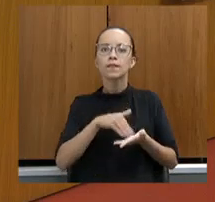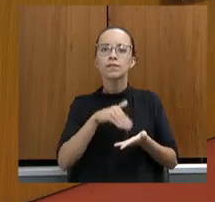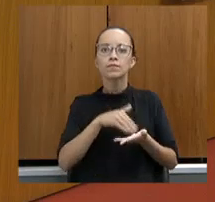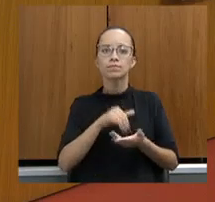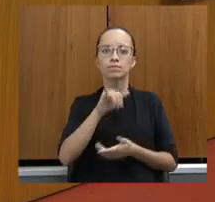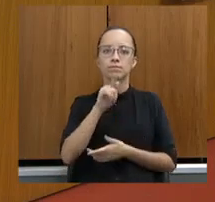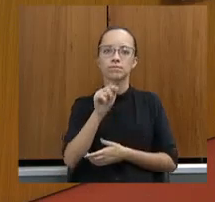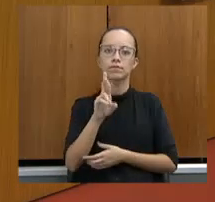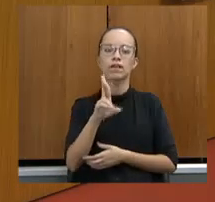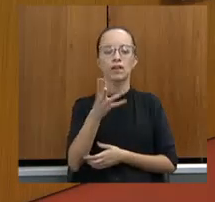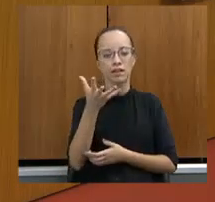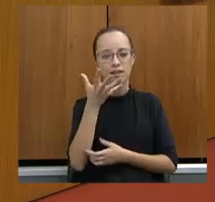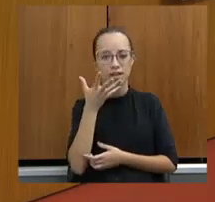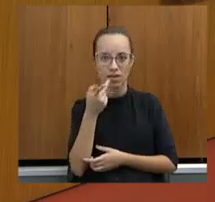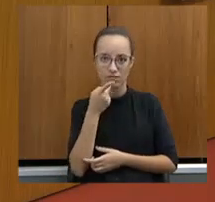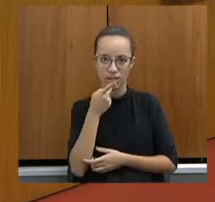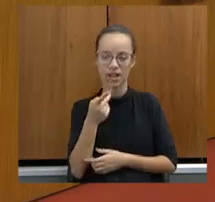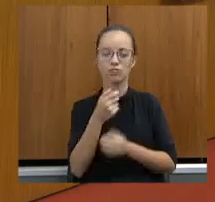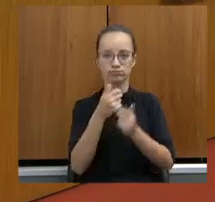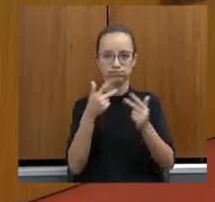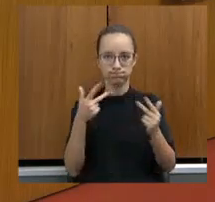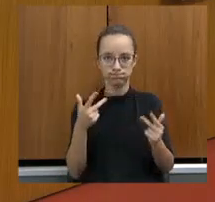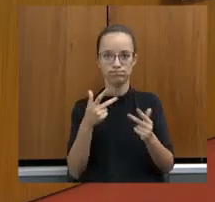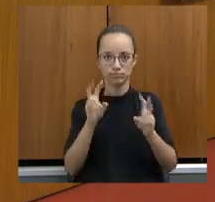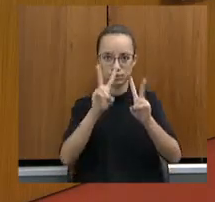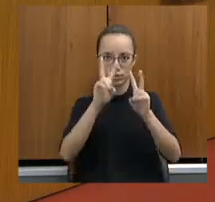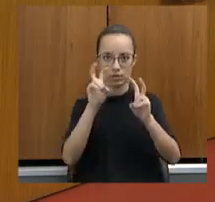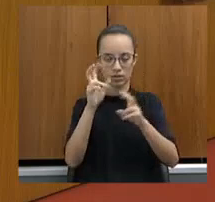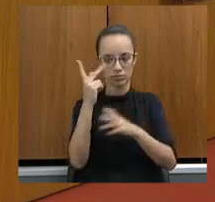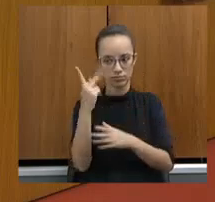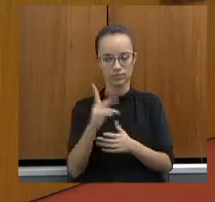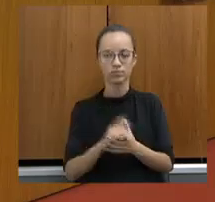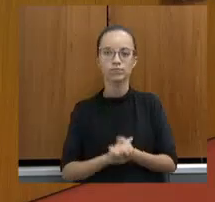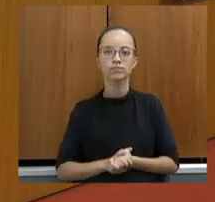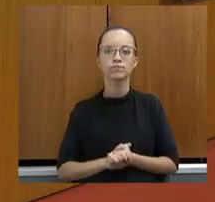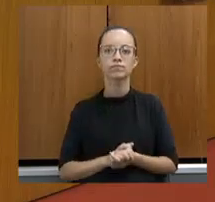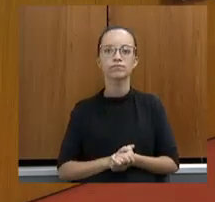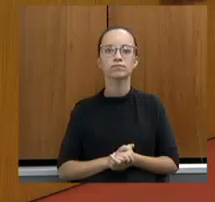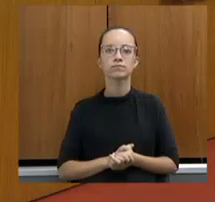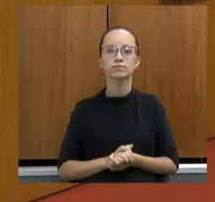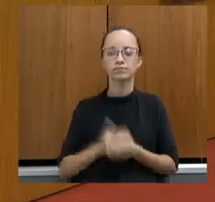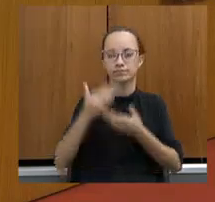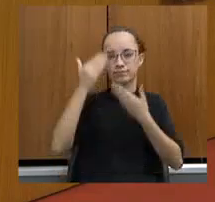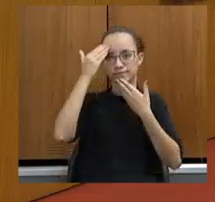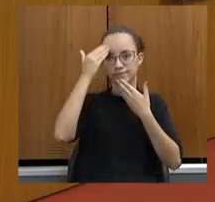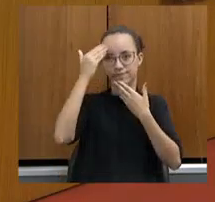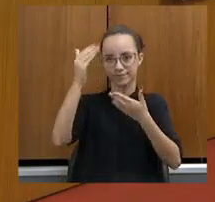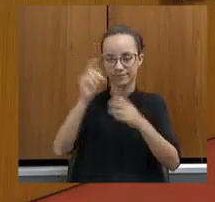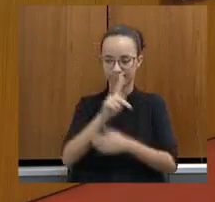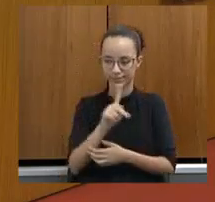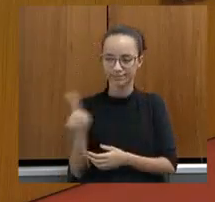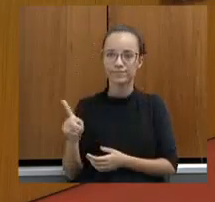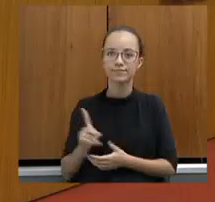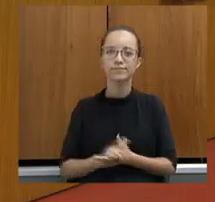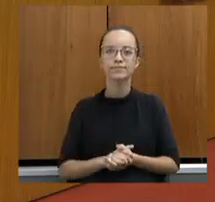Igor quer fazer algumas considerações sobre a sua fala obrigado Presidente